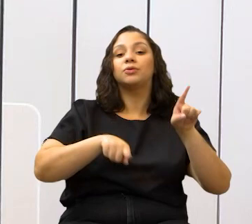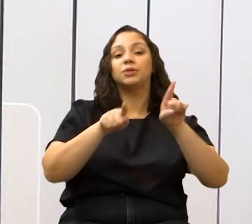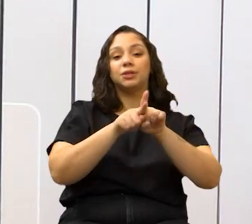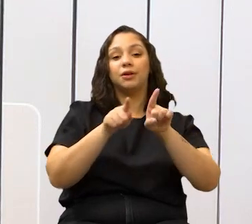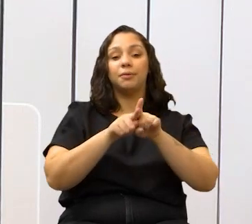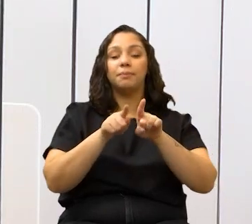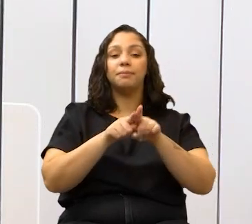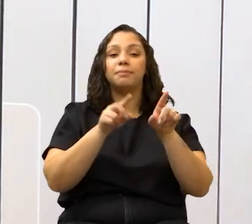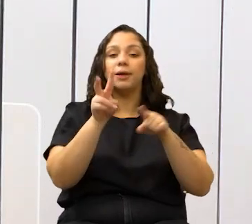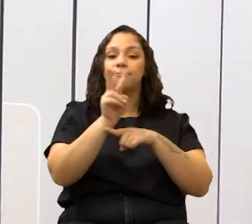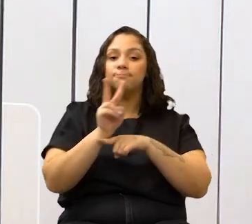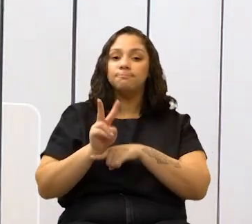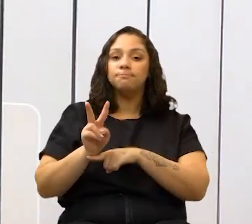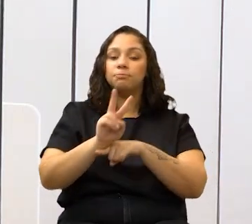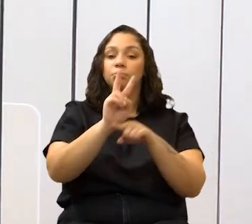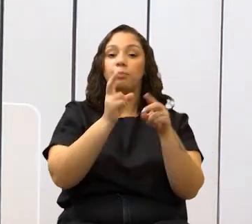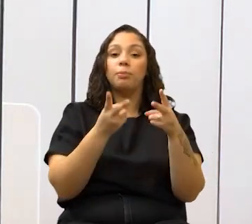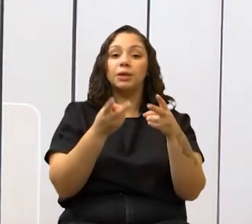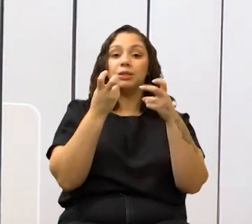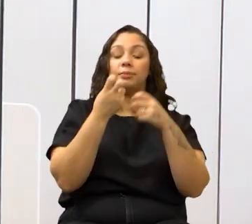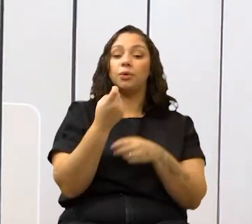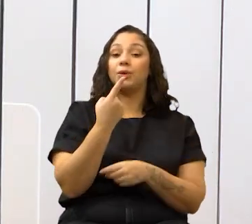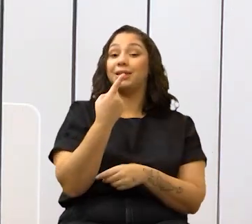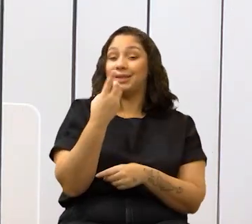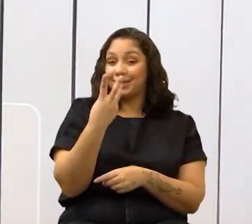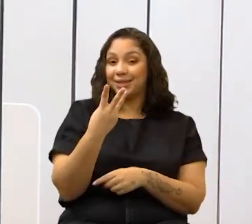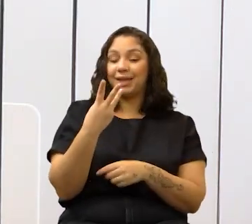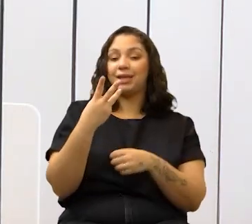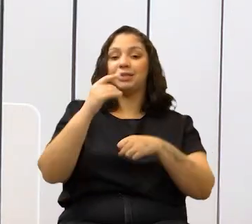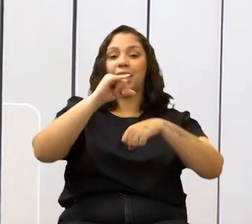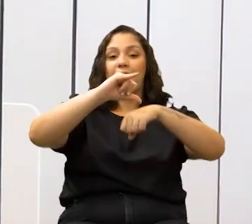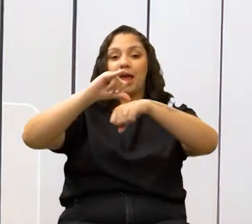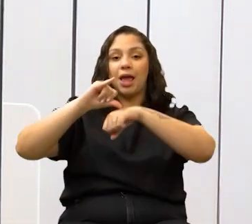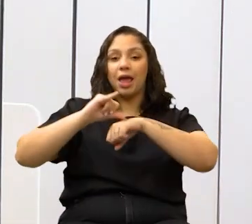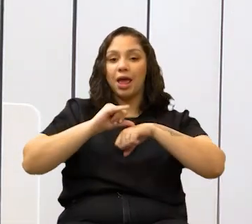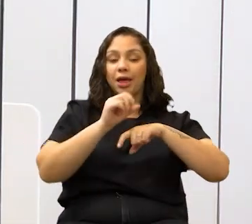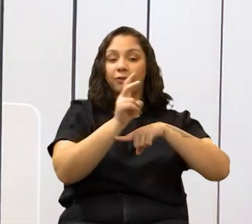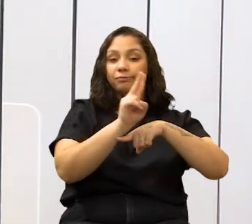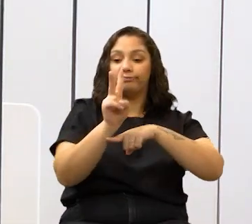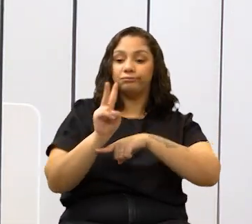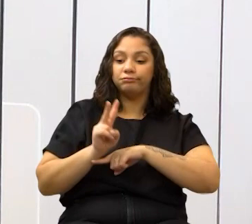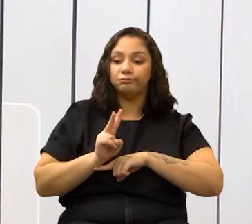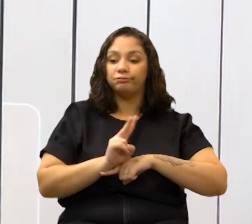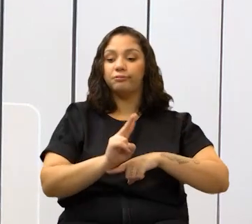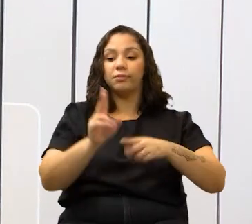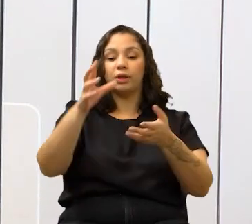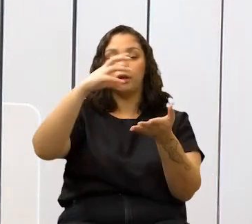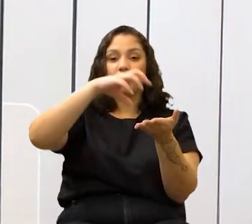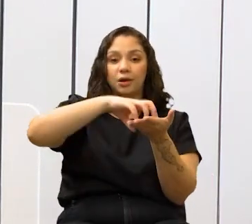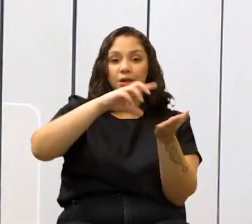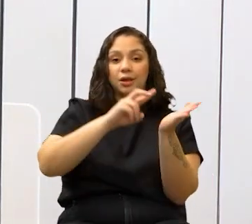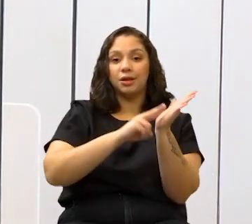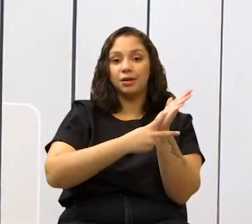foi verificada em 13 capitais monitoradas pelo Departamento Intersindical de Estatística